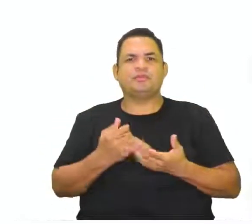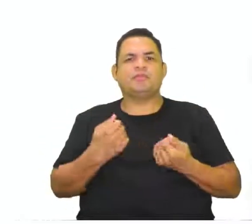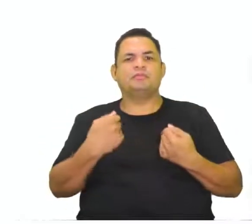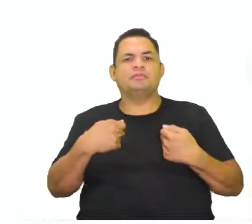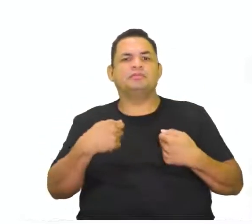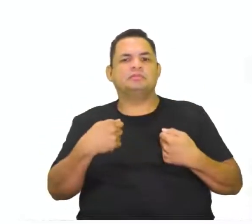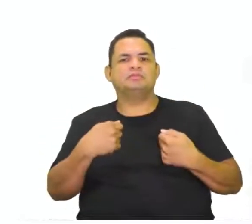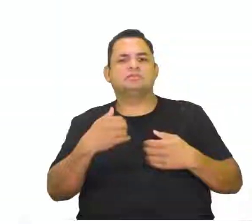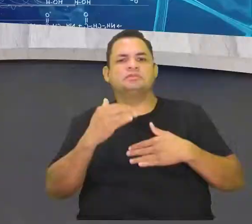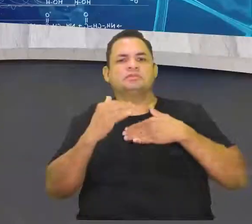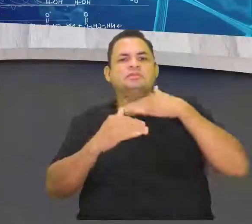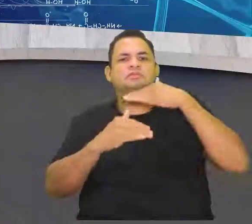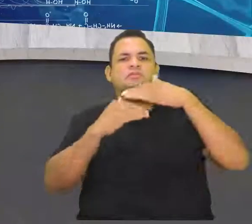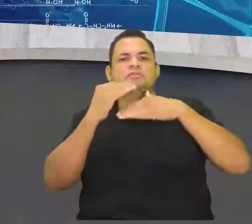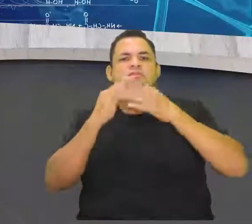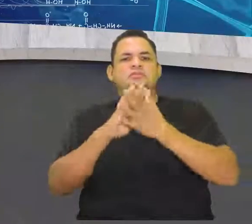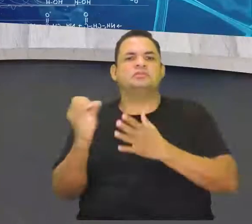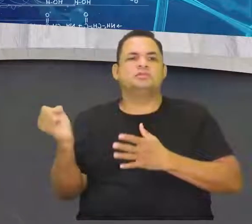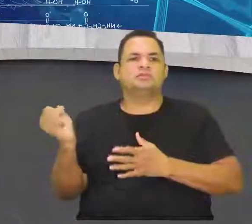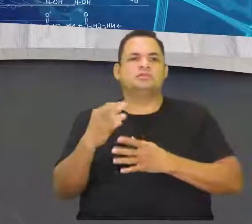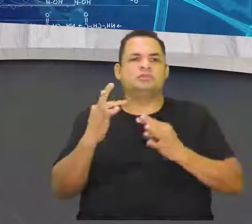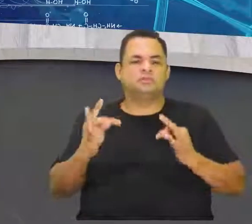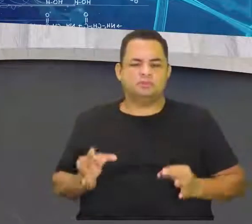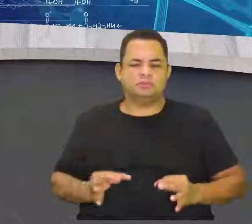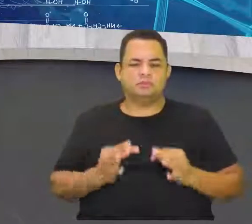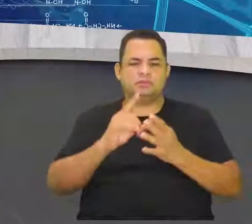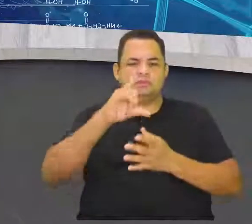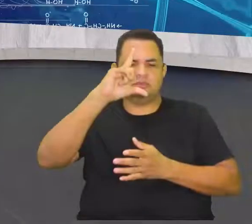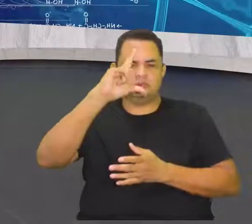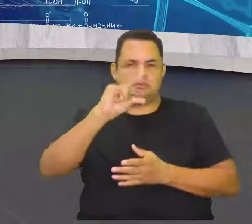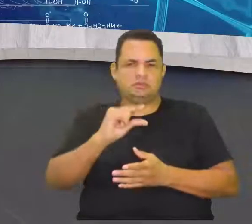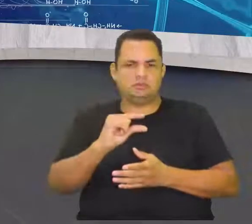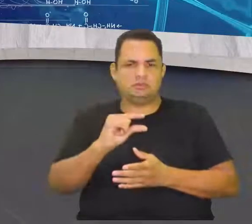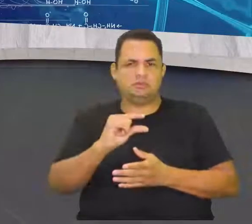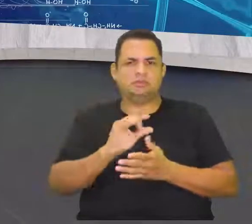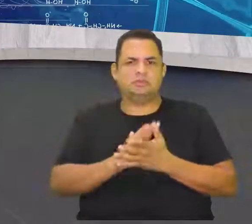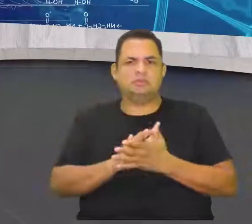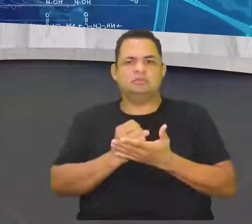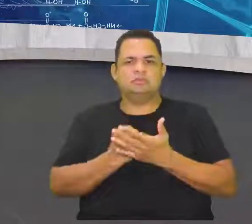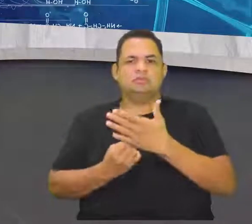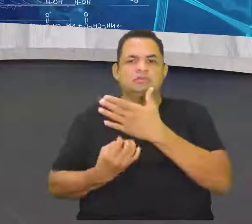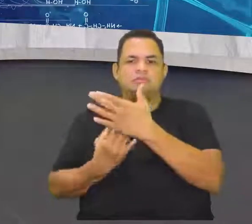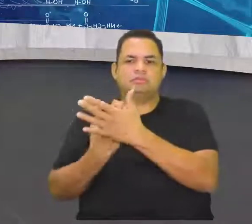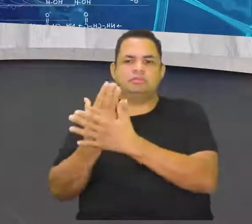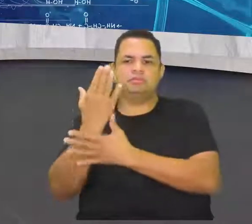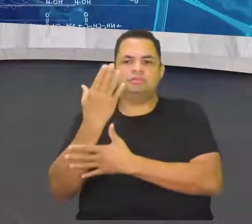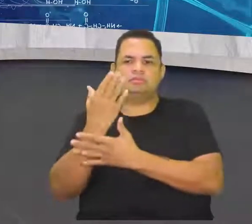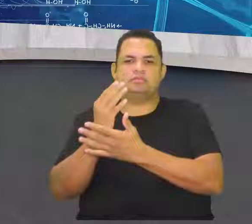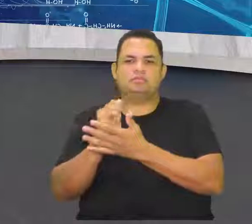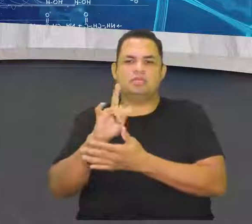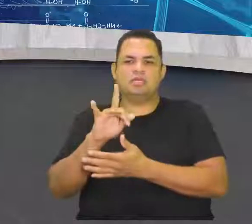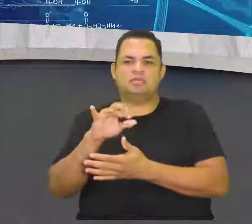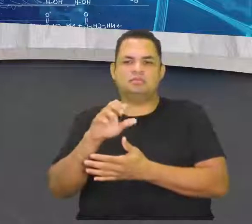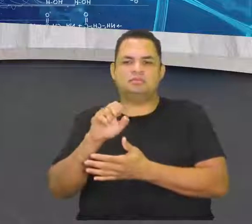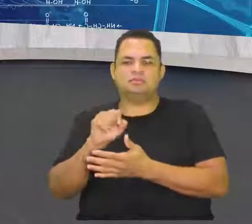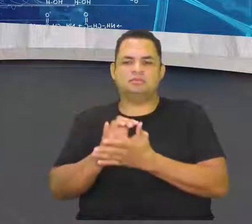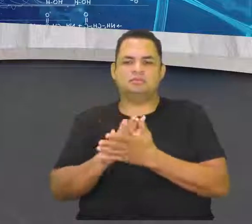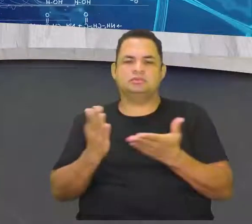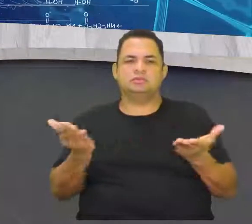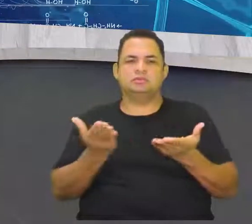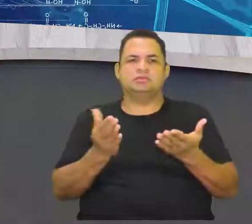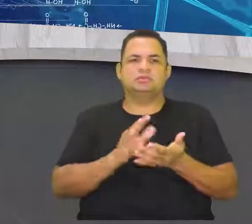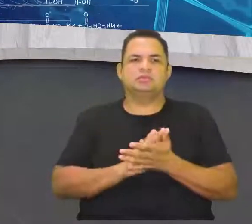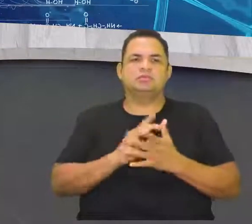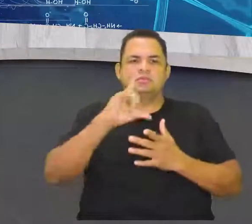rever ou desenvolver novas técnicas para minimizar a emissão desses gases e